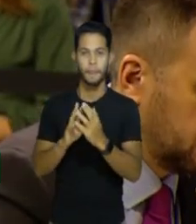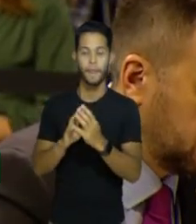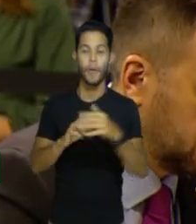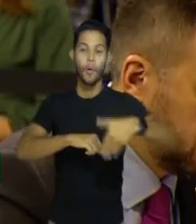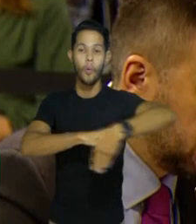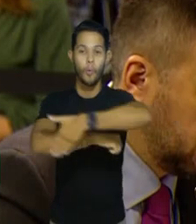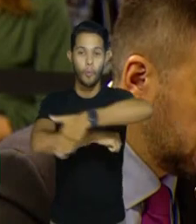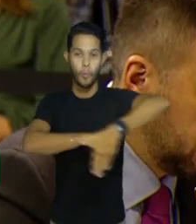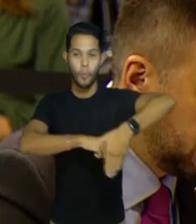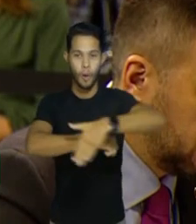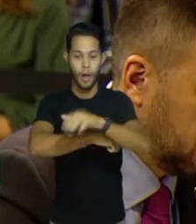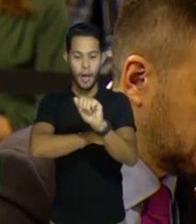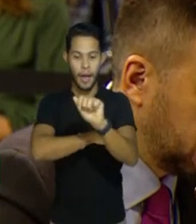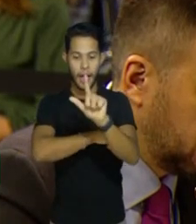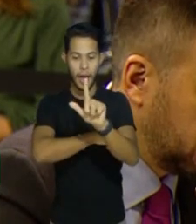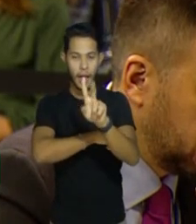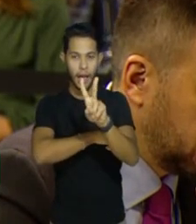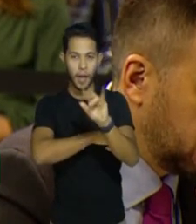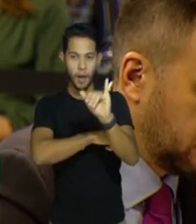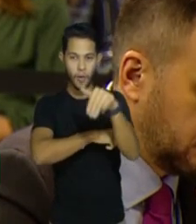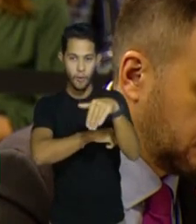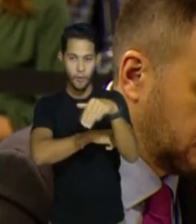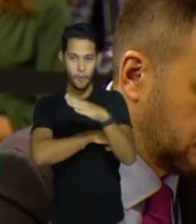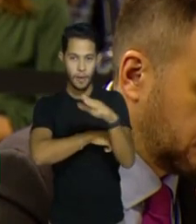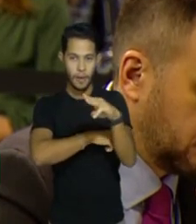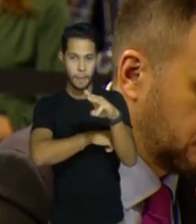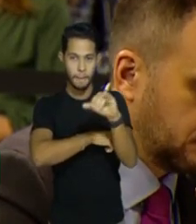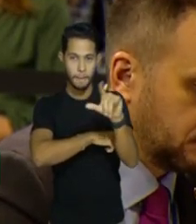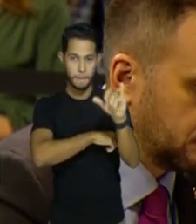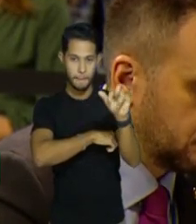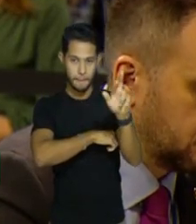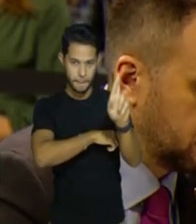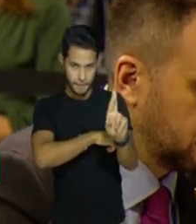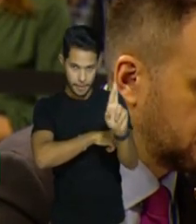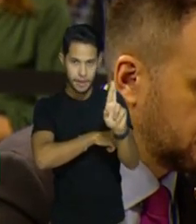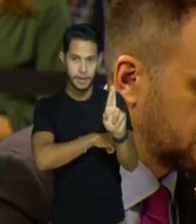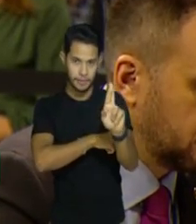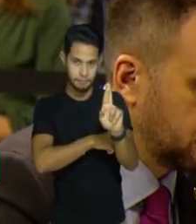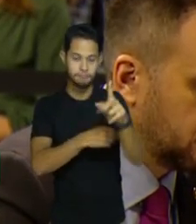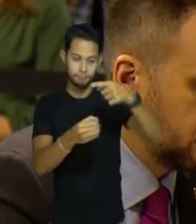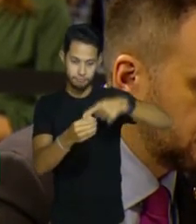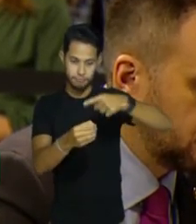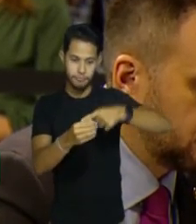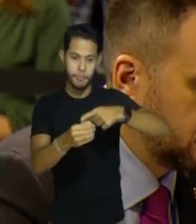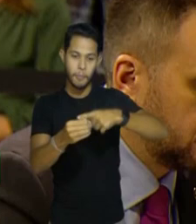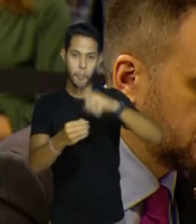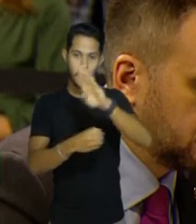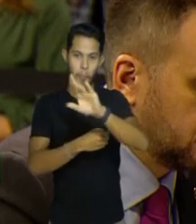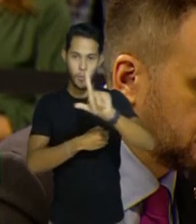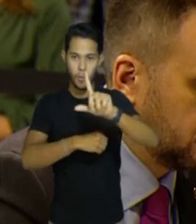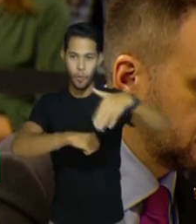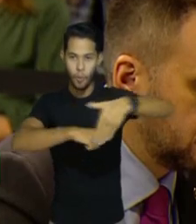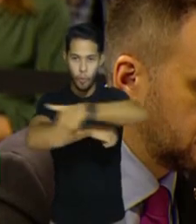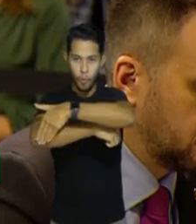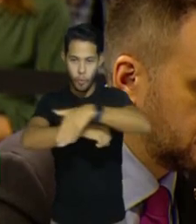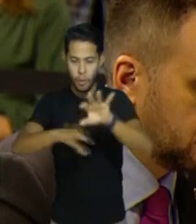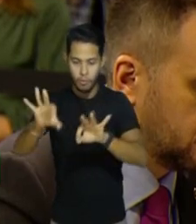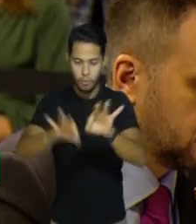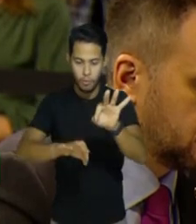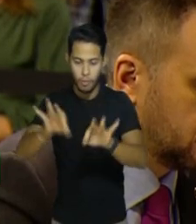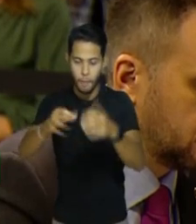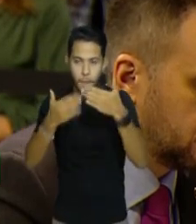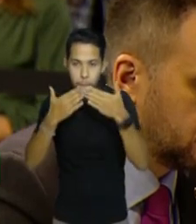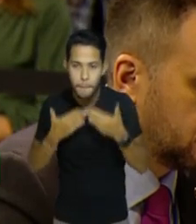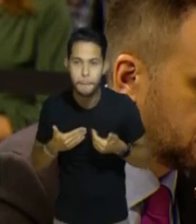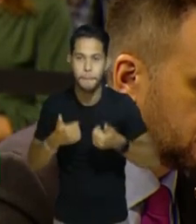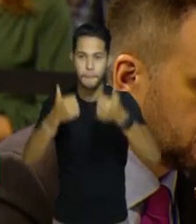Alvin Miller, no distrito de Vila Itopava, no município de Blumenau, entre a esquina da rua Augusto Bauer